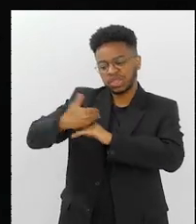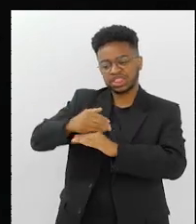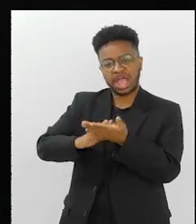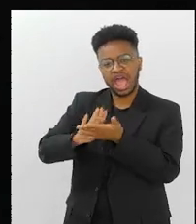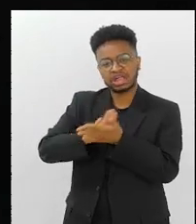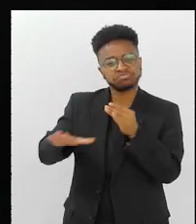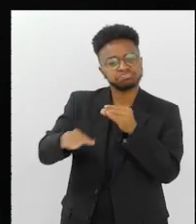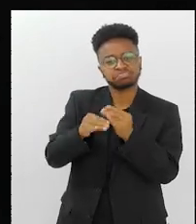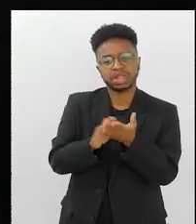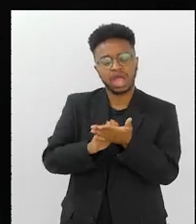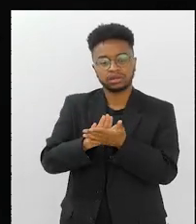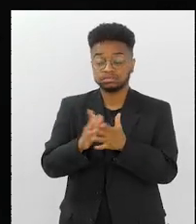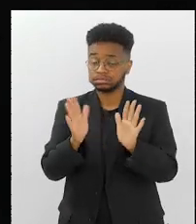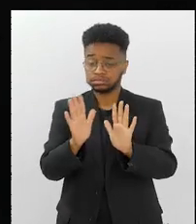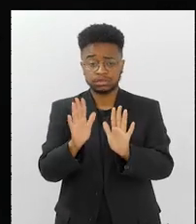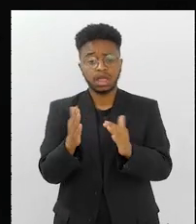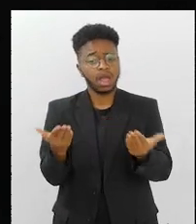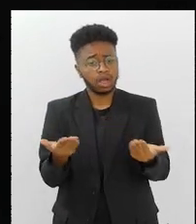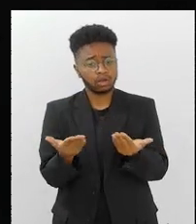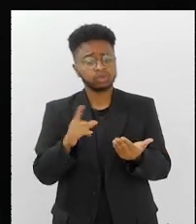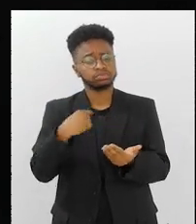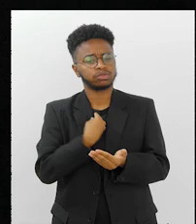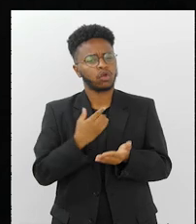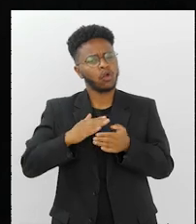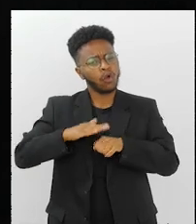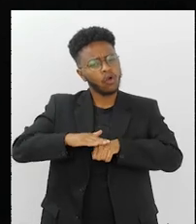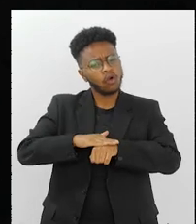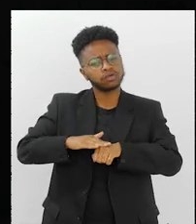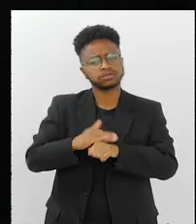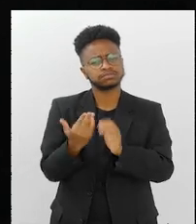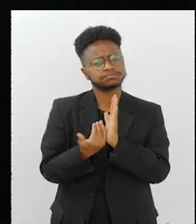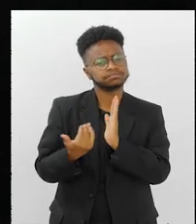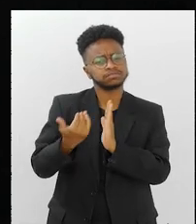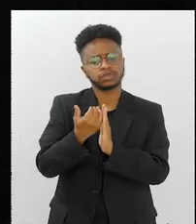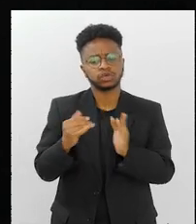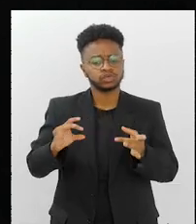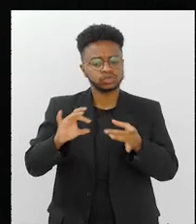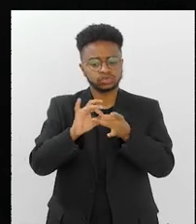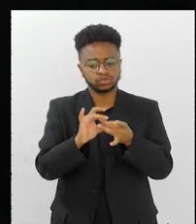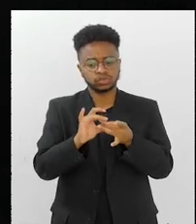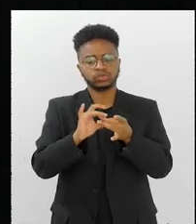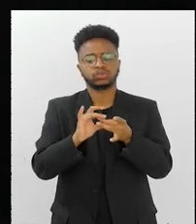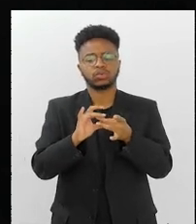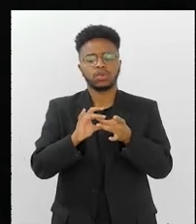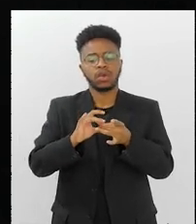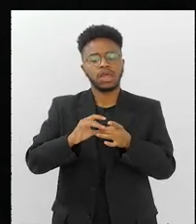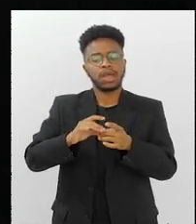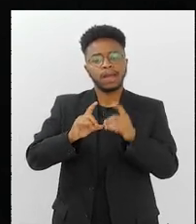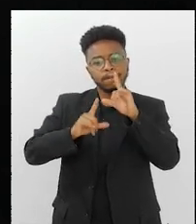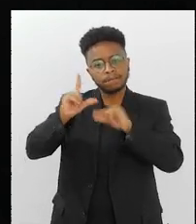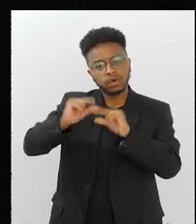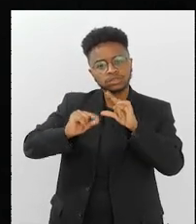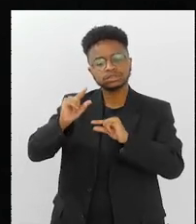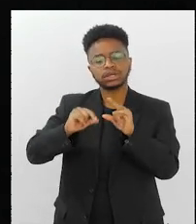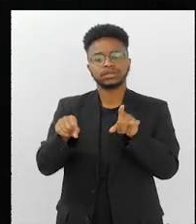nada esse ano foi um um ano que a gente conversou muito muito muito na Mocidade e eu tinha o Marcos carnavalesco o Rodrigo Monteiro que era o gestor criativo